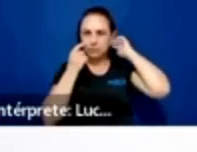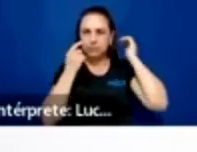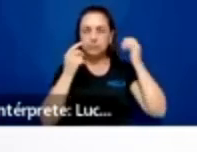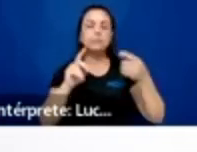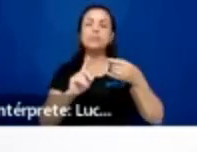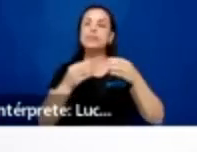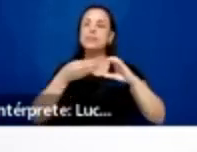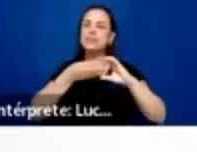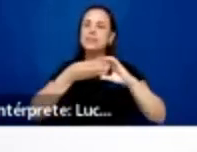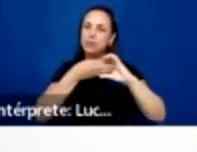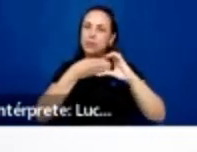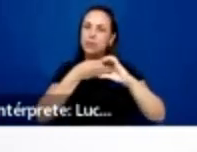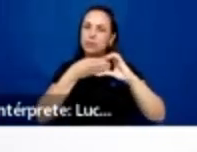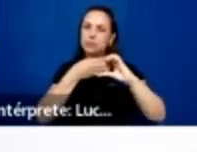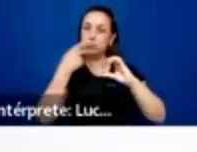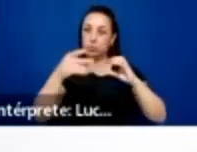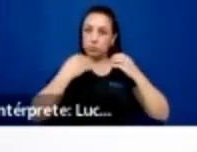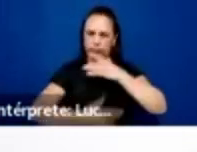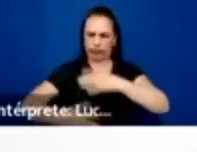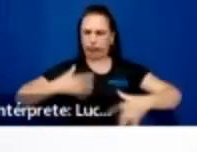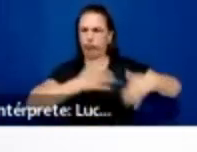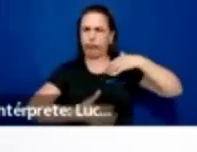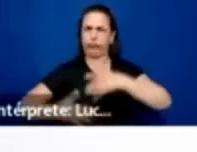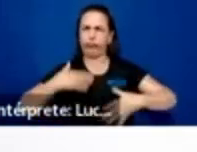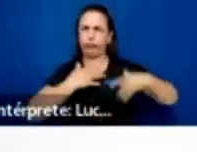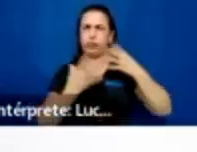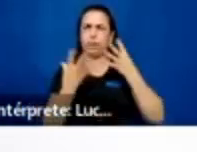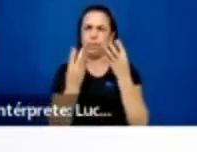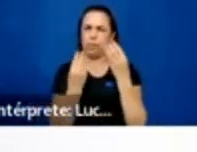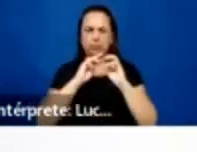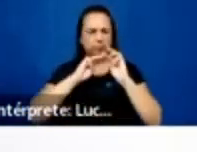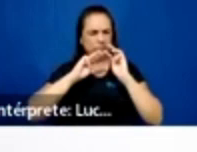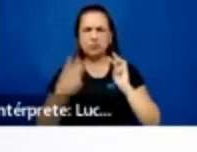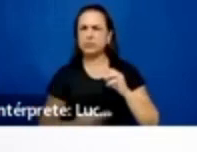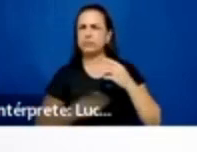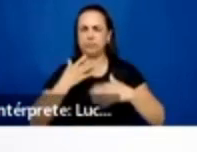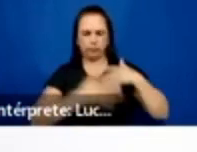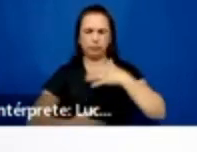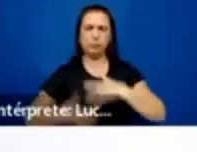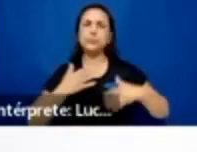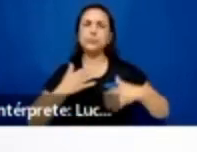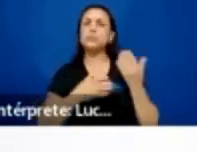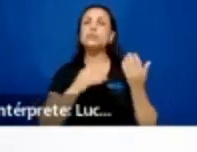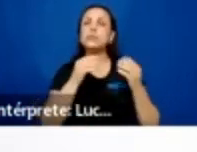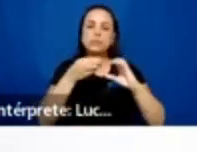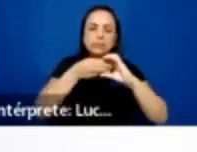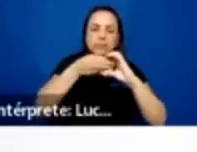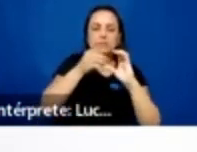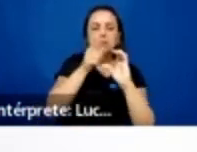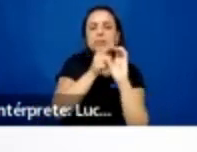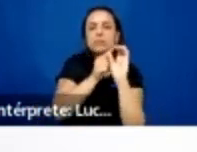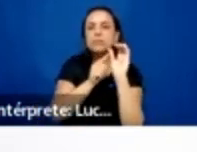aqui água leve, molécula carreia nutrientes, hidrogênio e oxigênio. Vamos ver o que acontece. Água sem